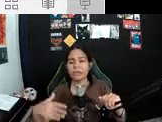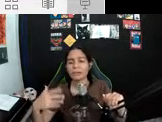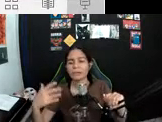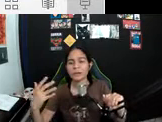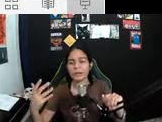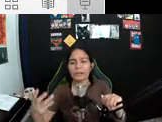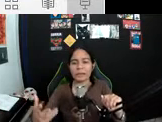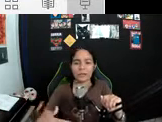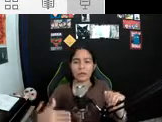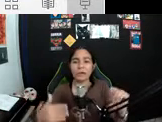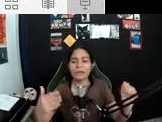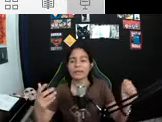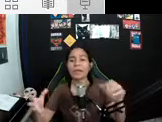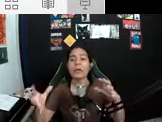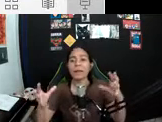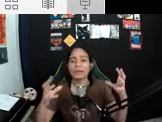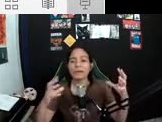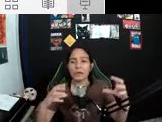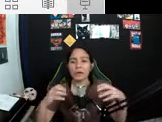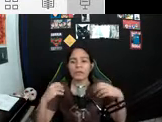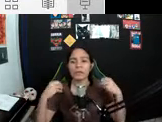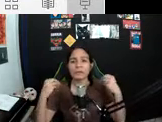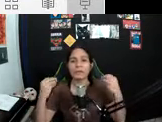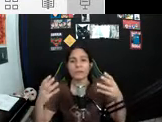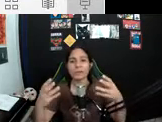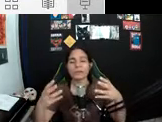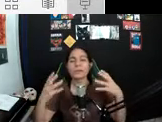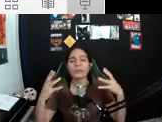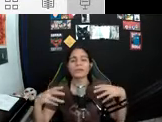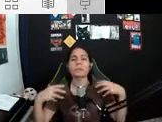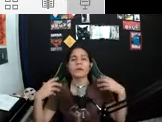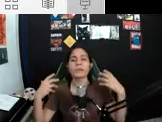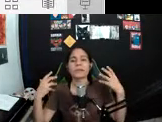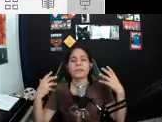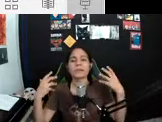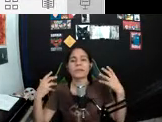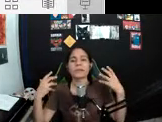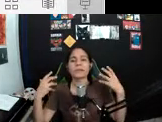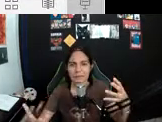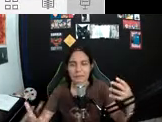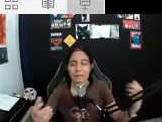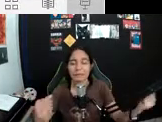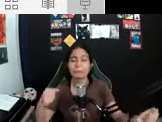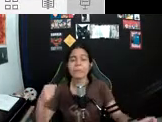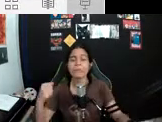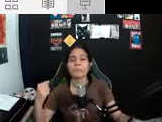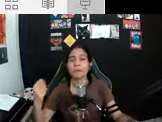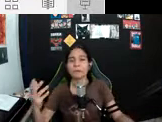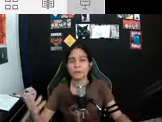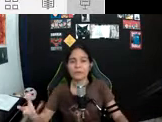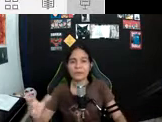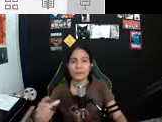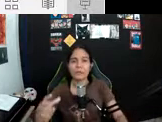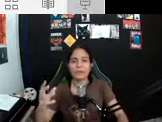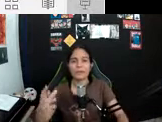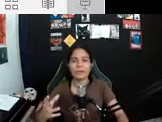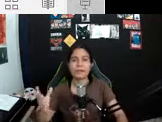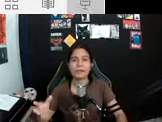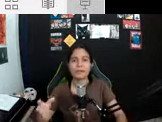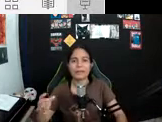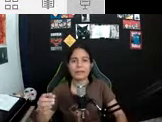algumas dicas, orientações, né? Mas, lógico, são informações que elas podem ser repassadas. São informações